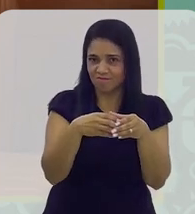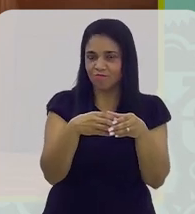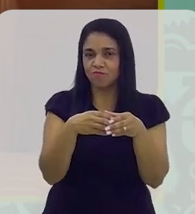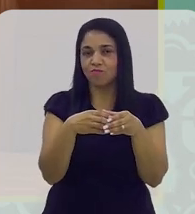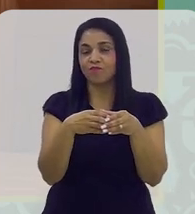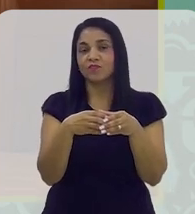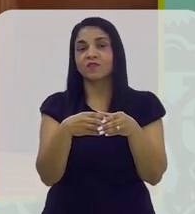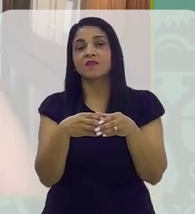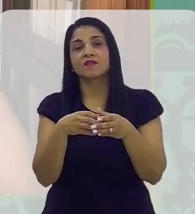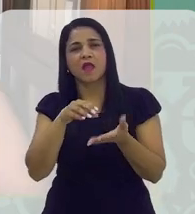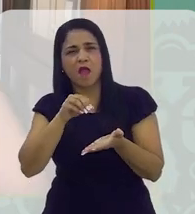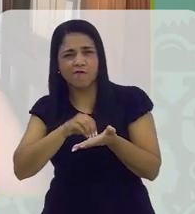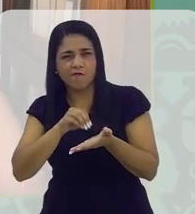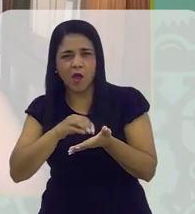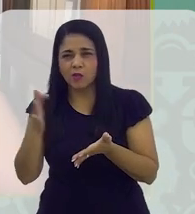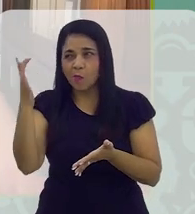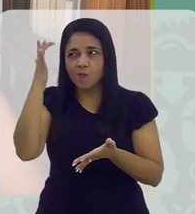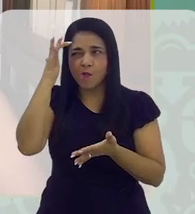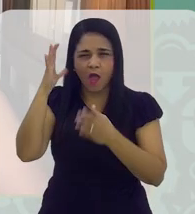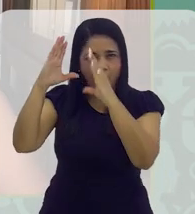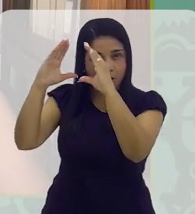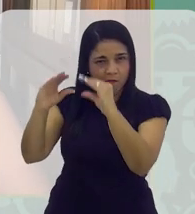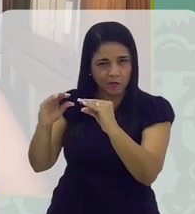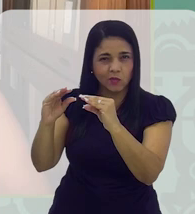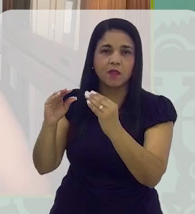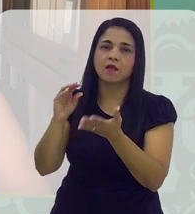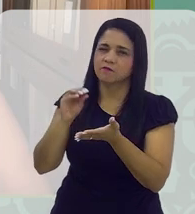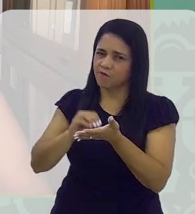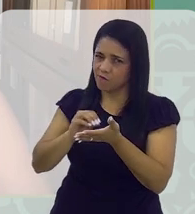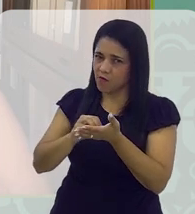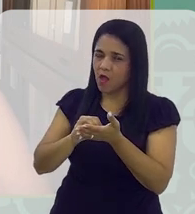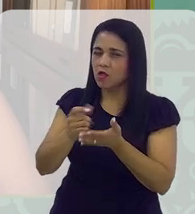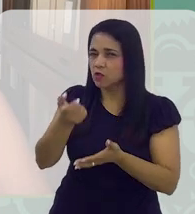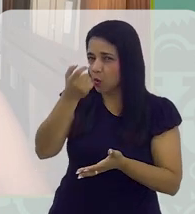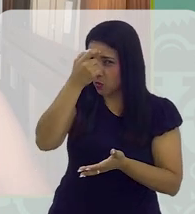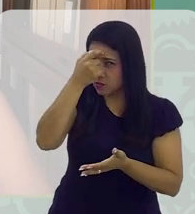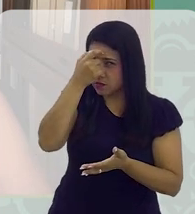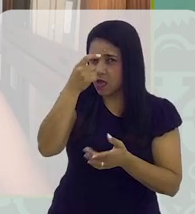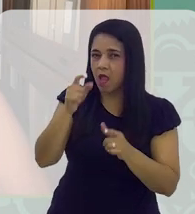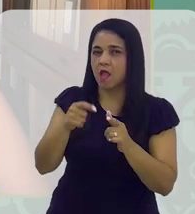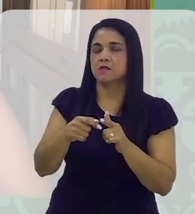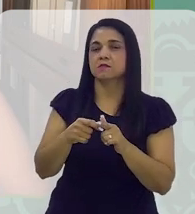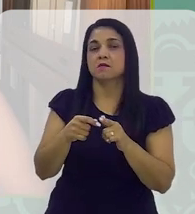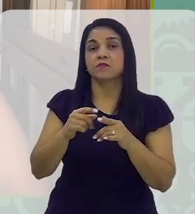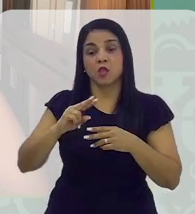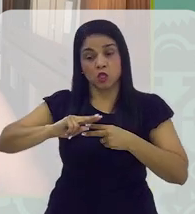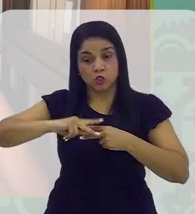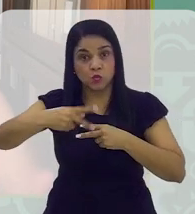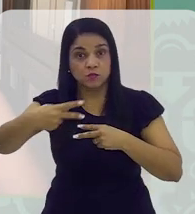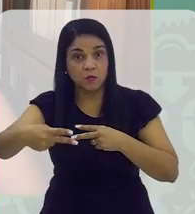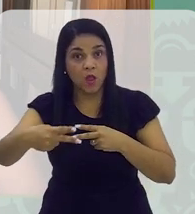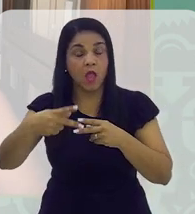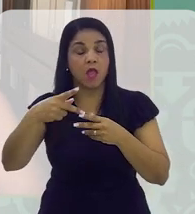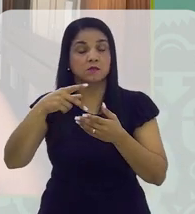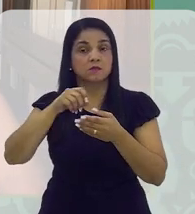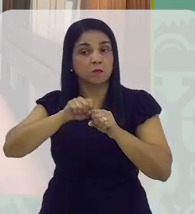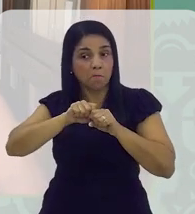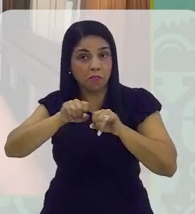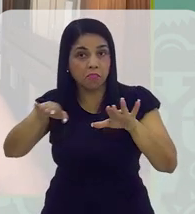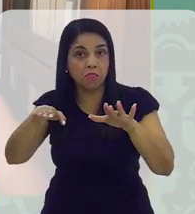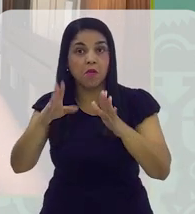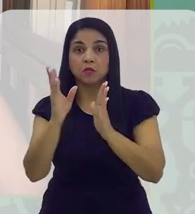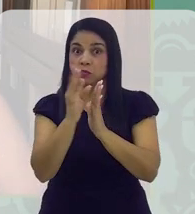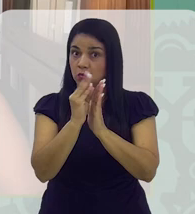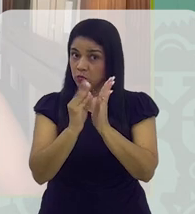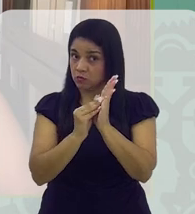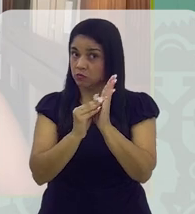esse grupo. Claro, tem a falta de maturidade do jovem, de consciência, das consequências de publicação